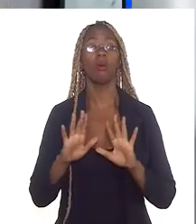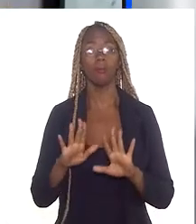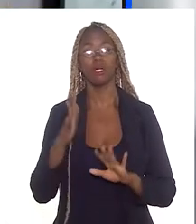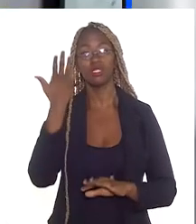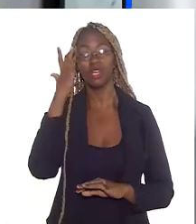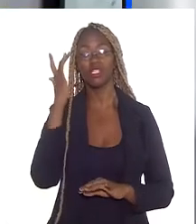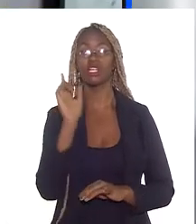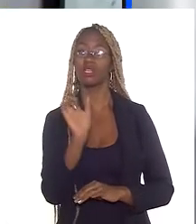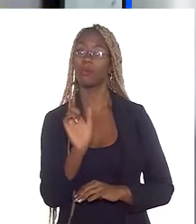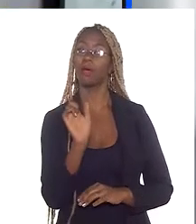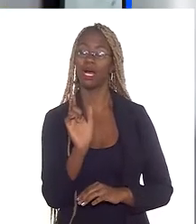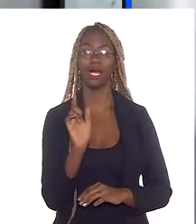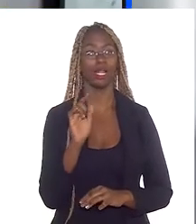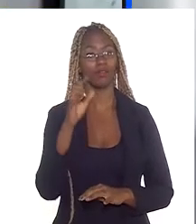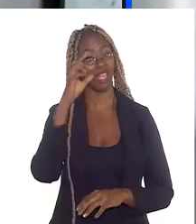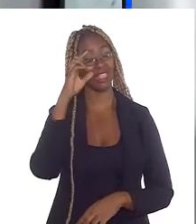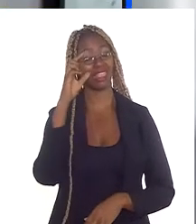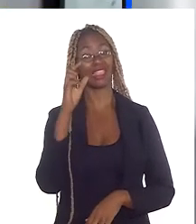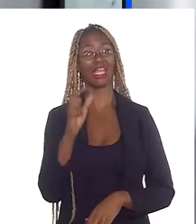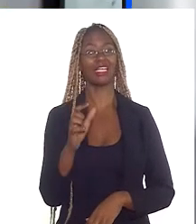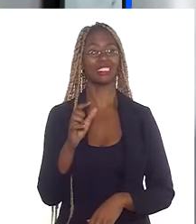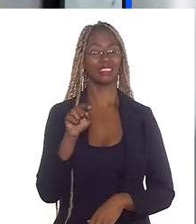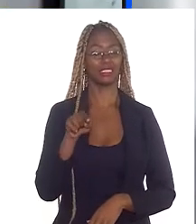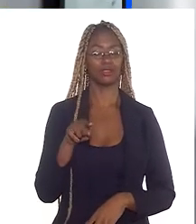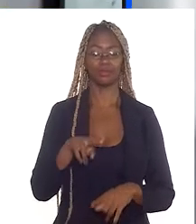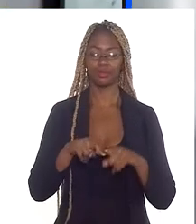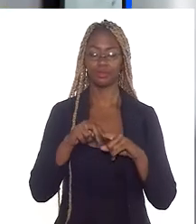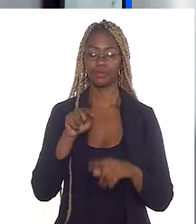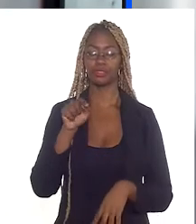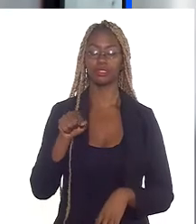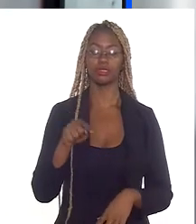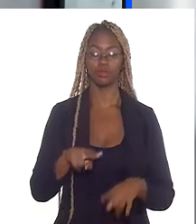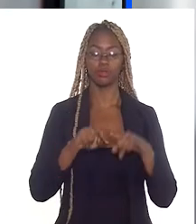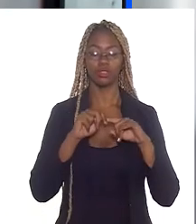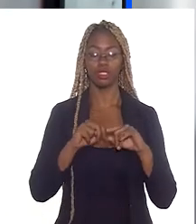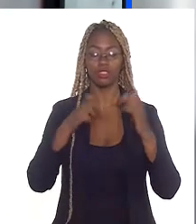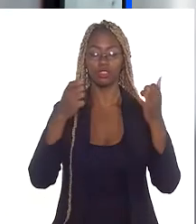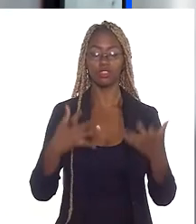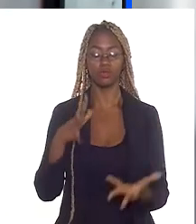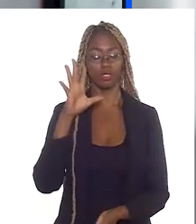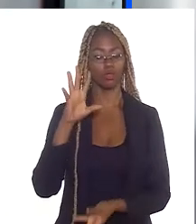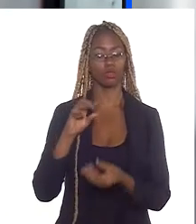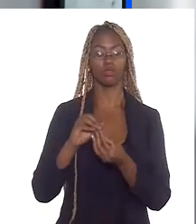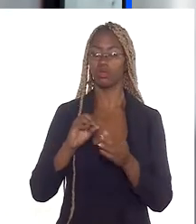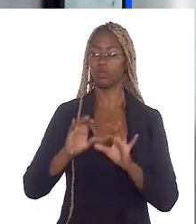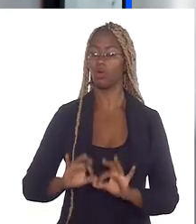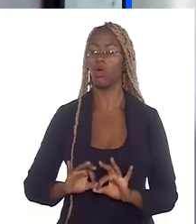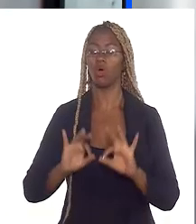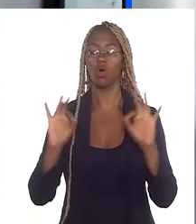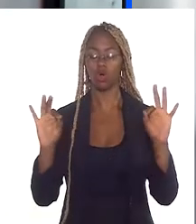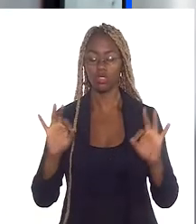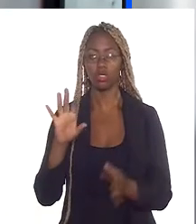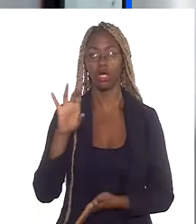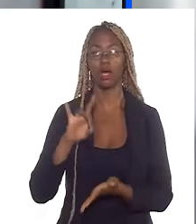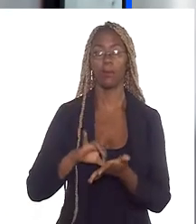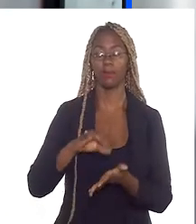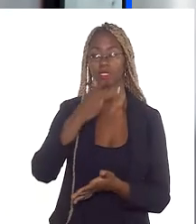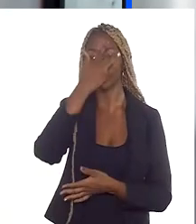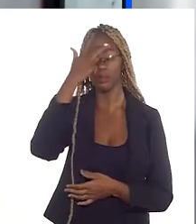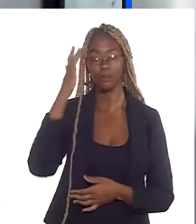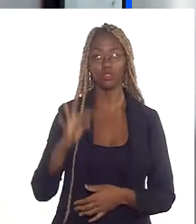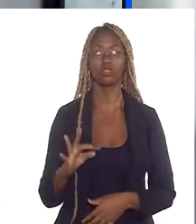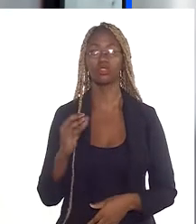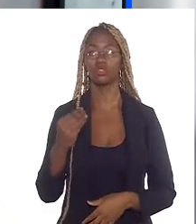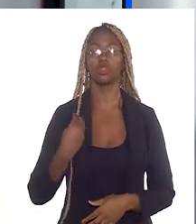ir eu achei esse termo muito interessante por isso porque dá uma dá um briefing muito bom do que realmente